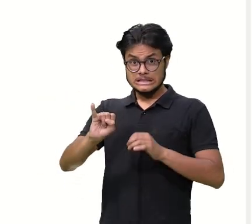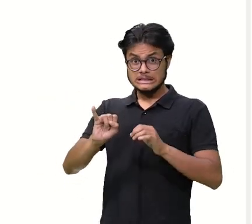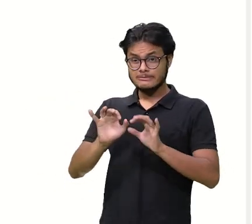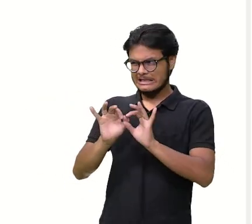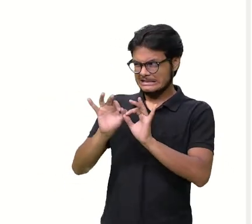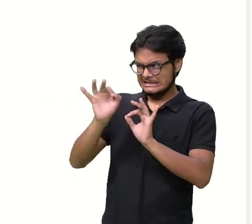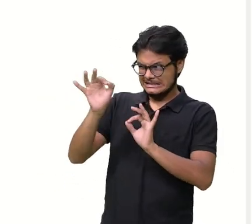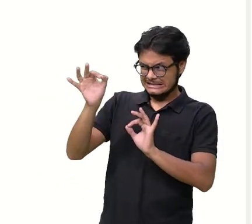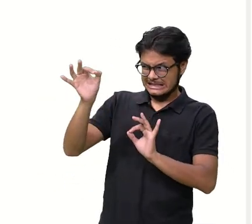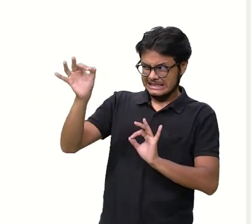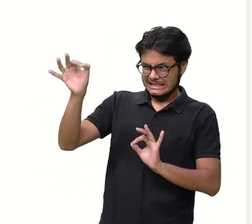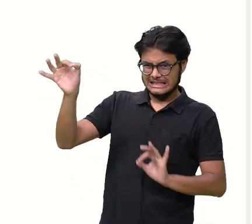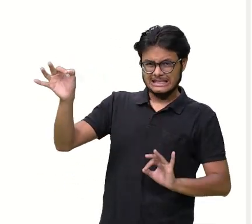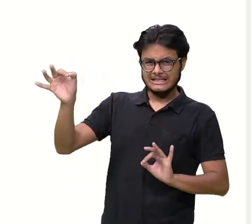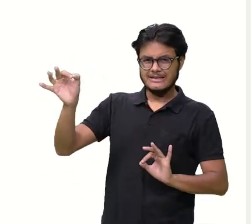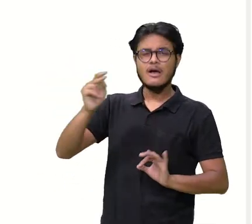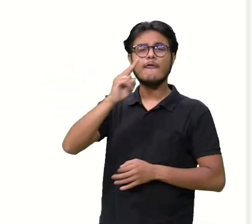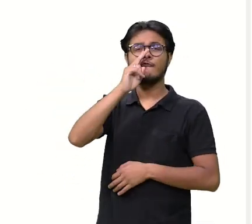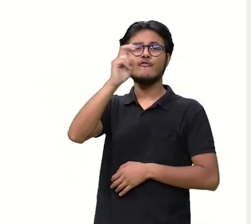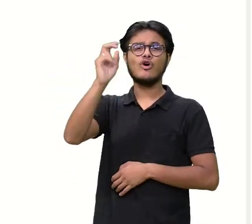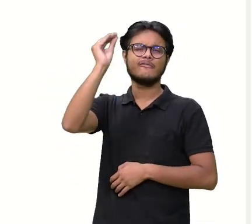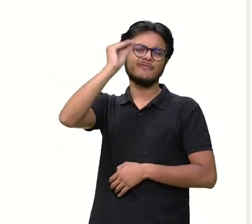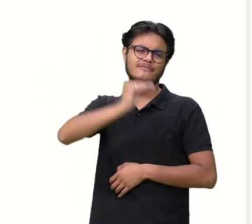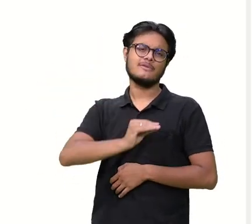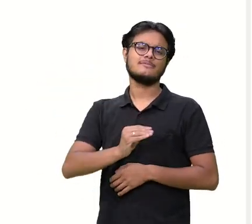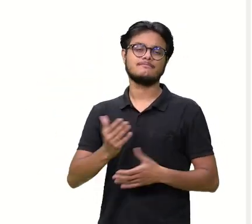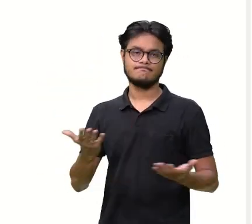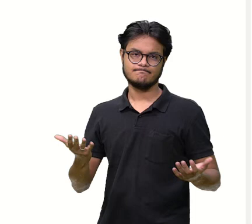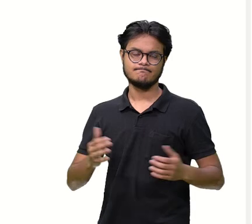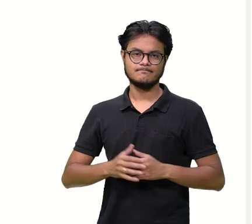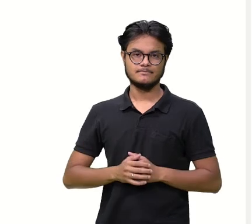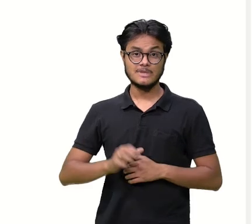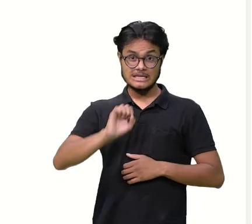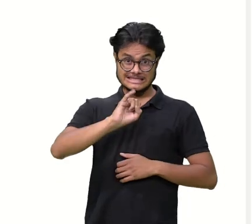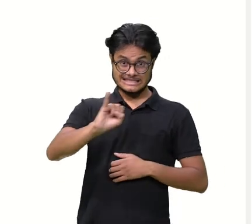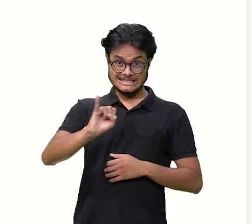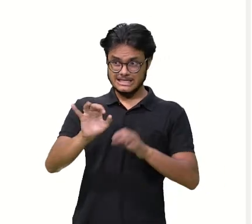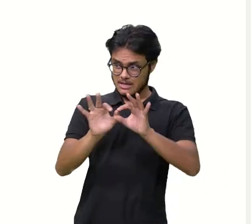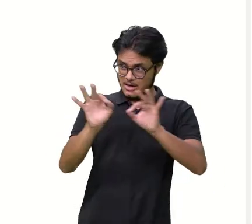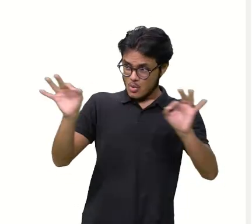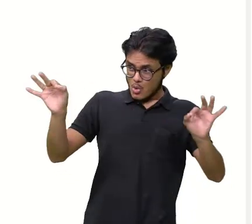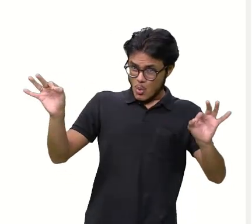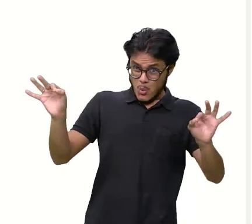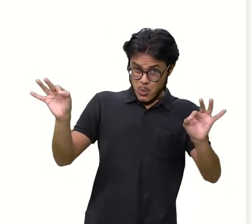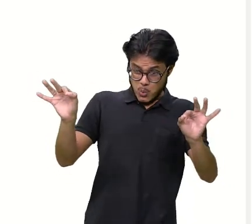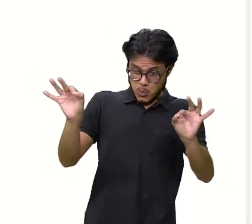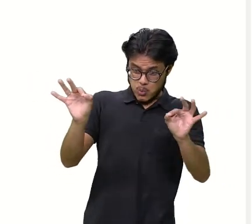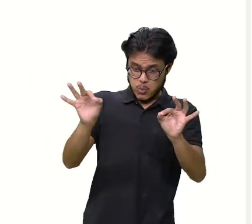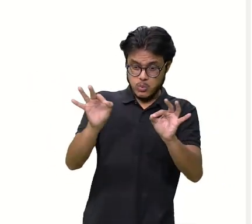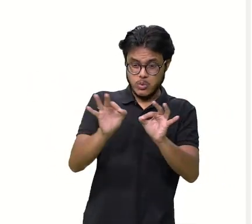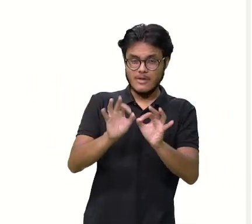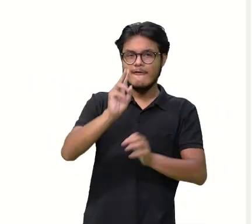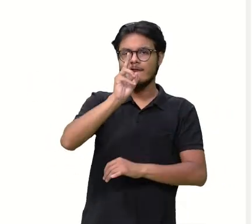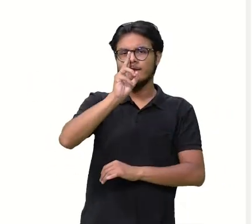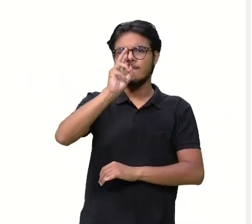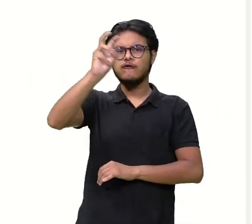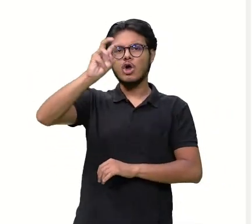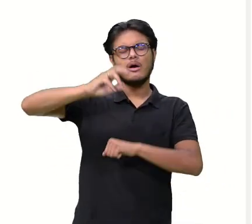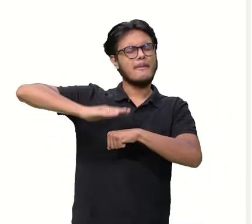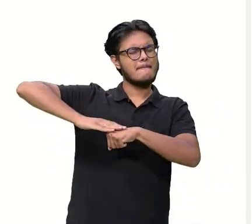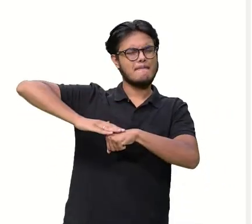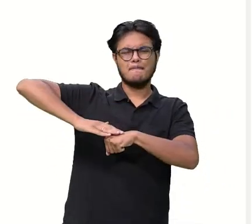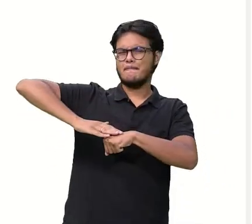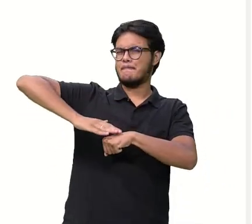2 vezes, a força vai diminuir 4 vezes. 4 vezes, Betão? É, porque é 2